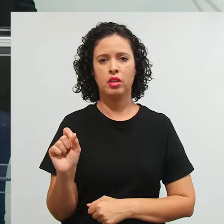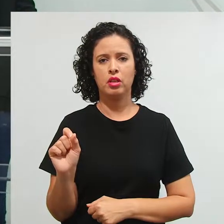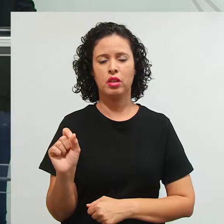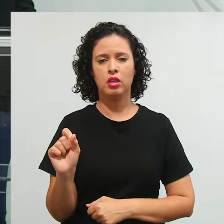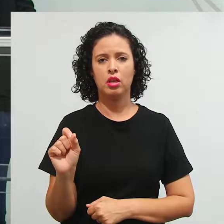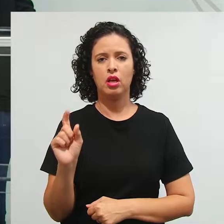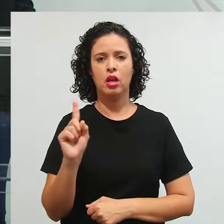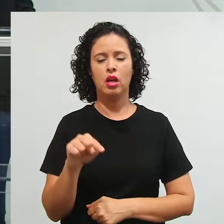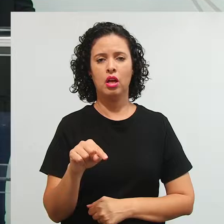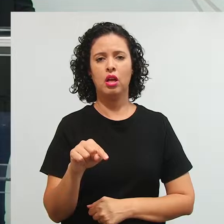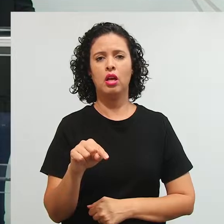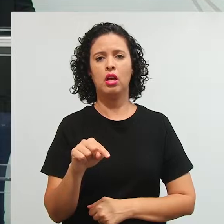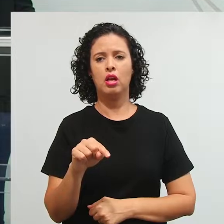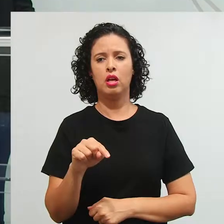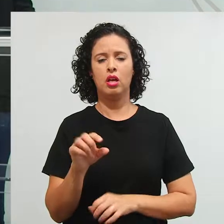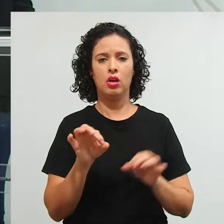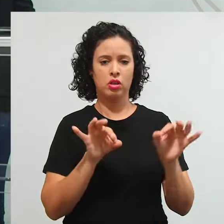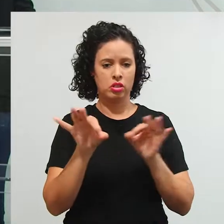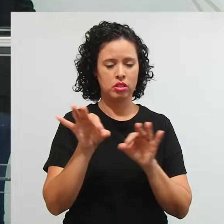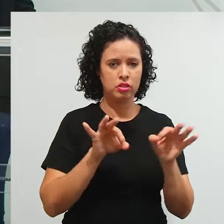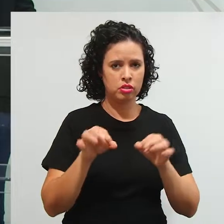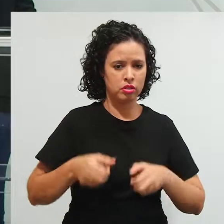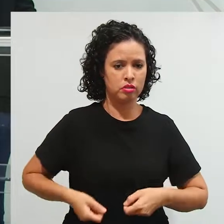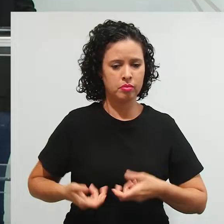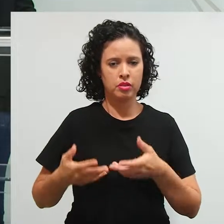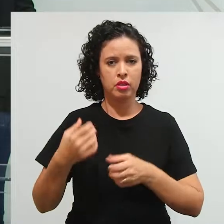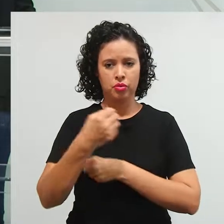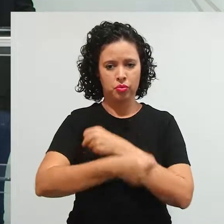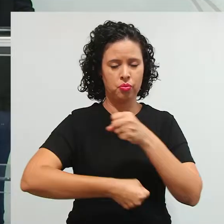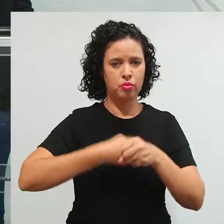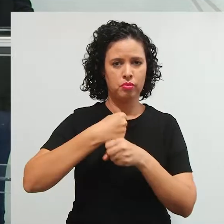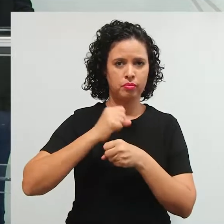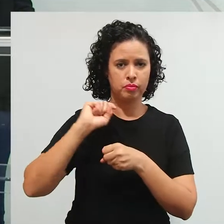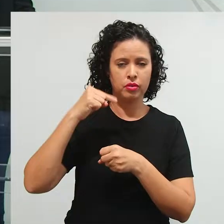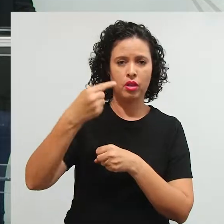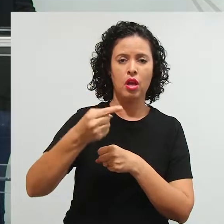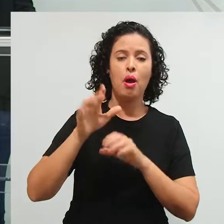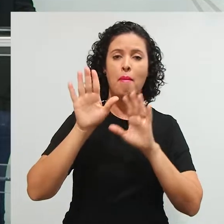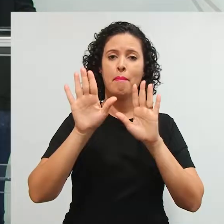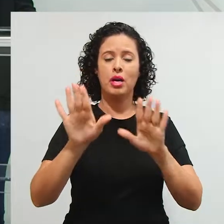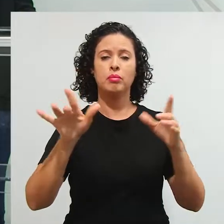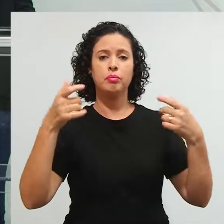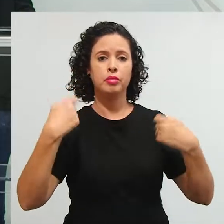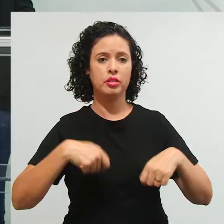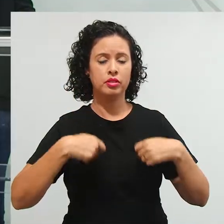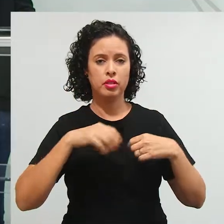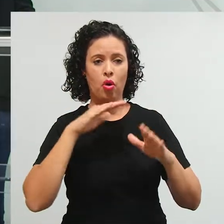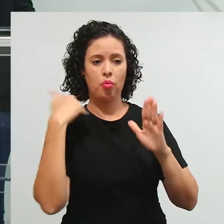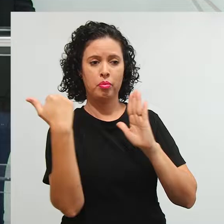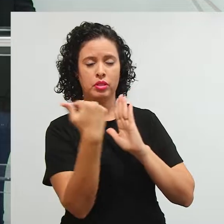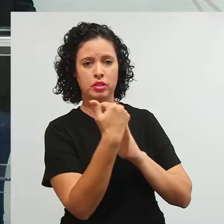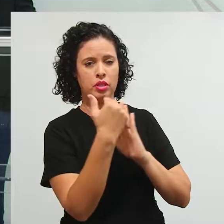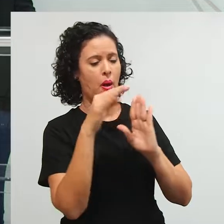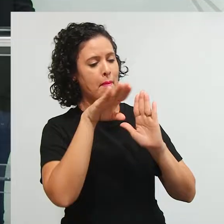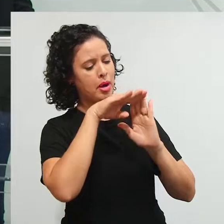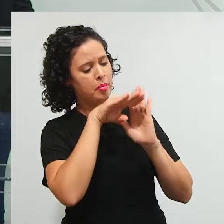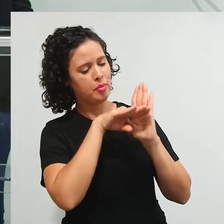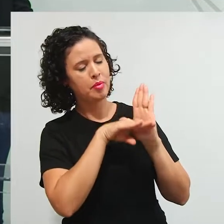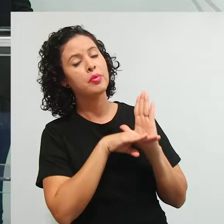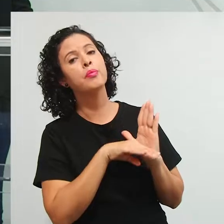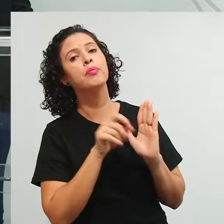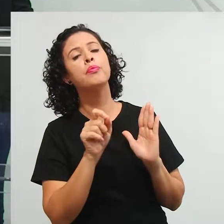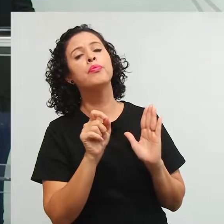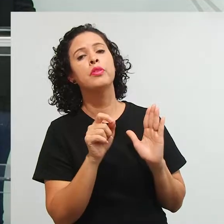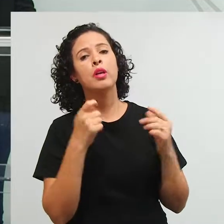reconhecida pelo ordenador de despesa no ano seguinte, mas para isso ela precisa obedecer um rito, que é o